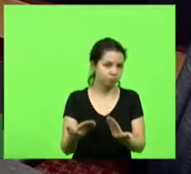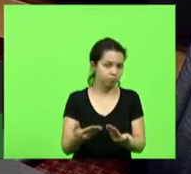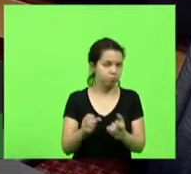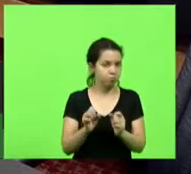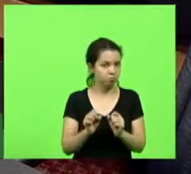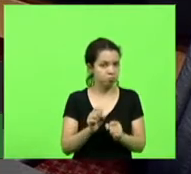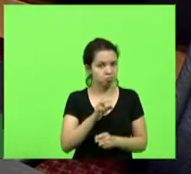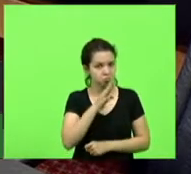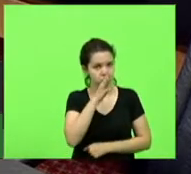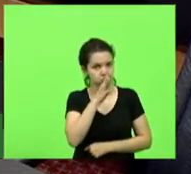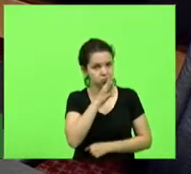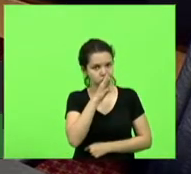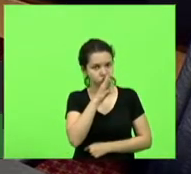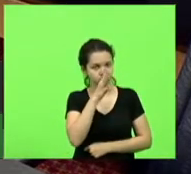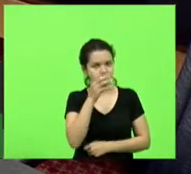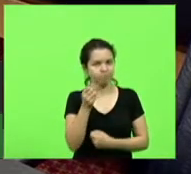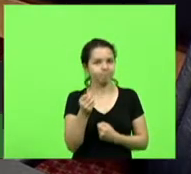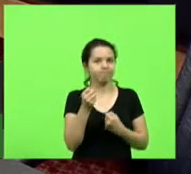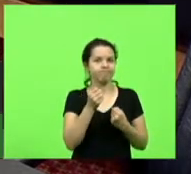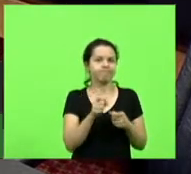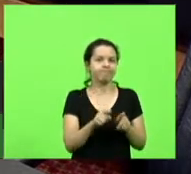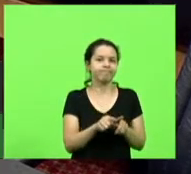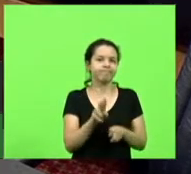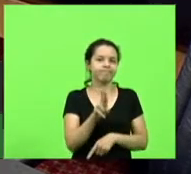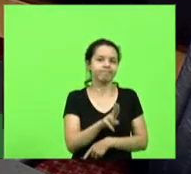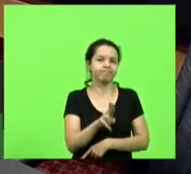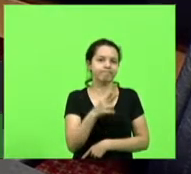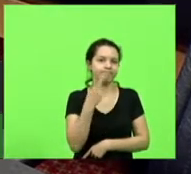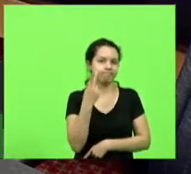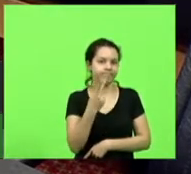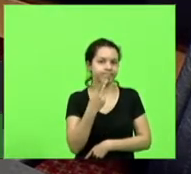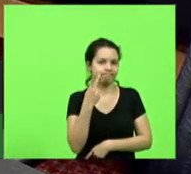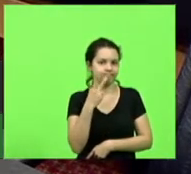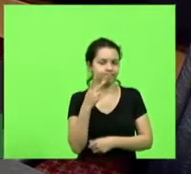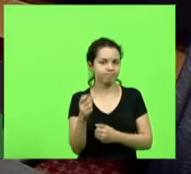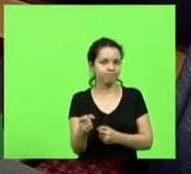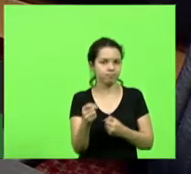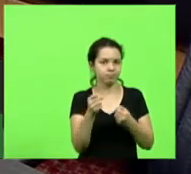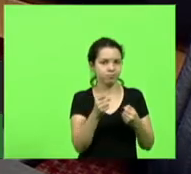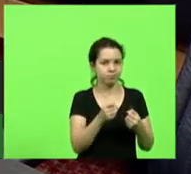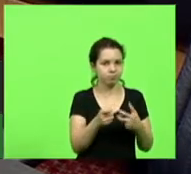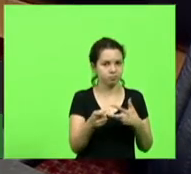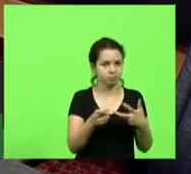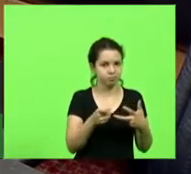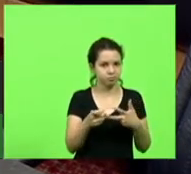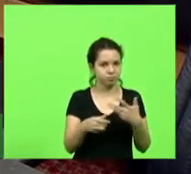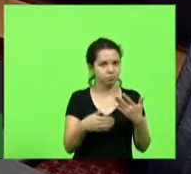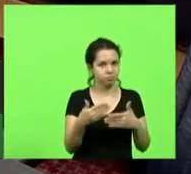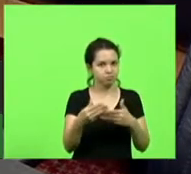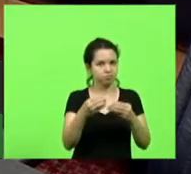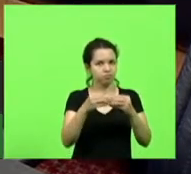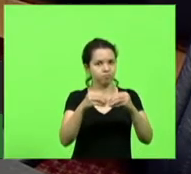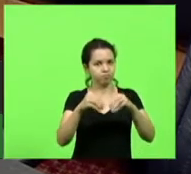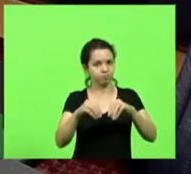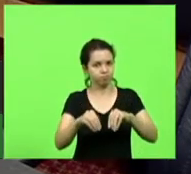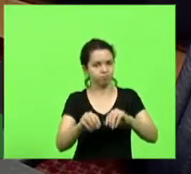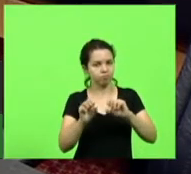poder e uso político do poder legislativo, causando mais danos do que corrigir